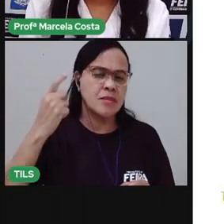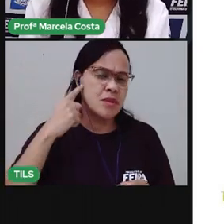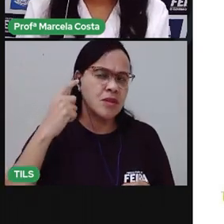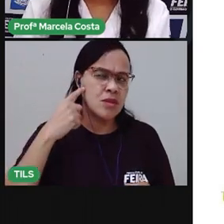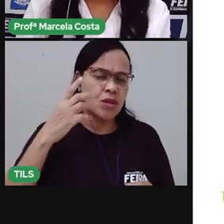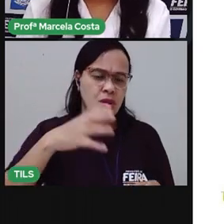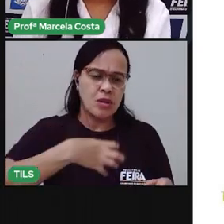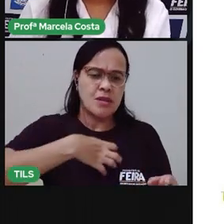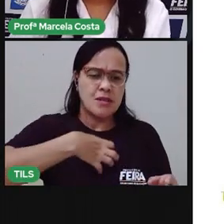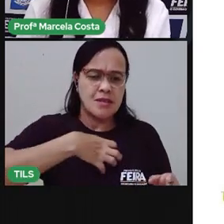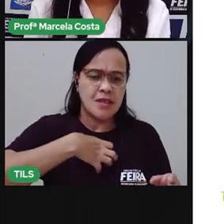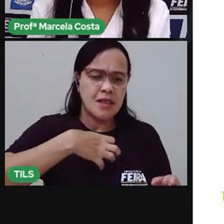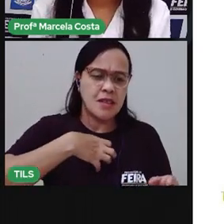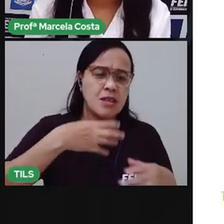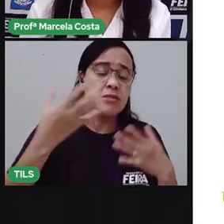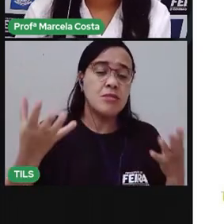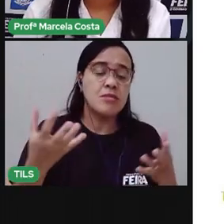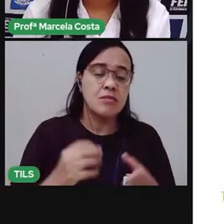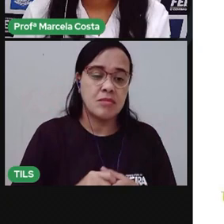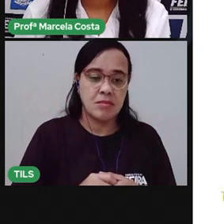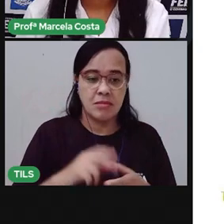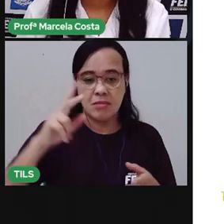assunto que você tá ouvindo